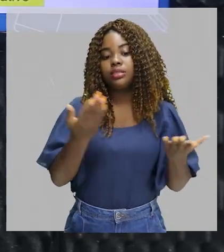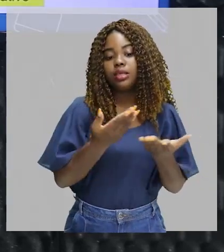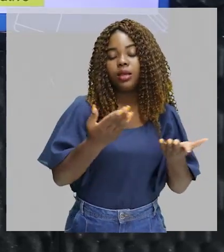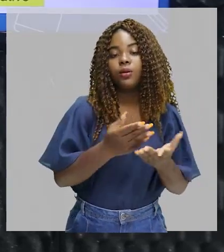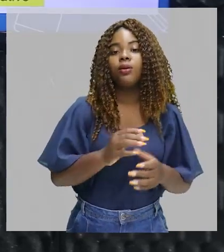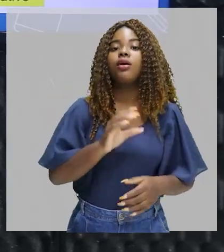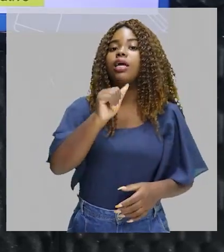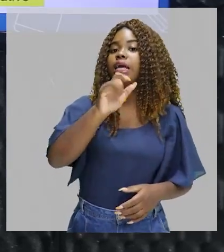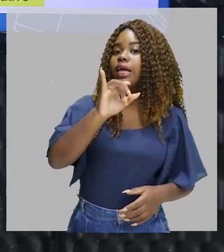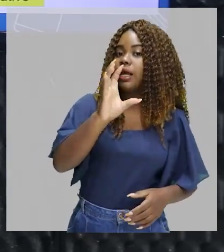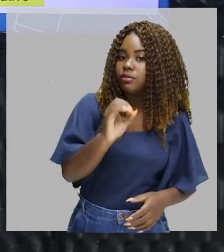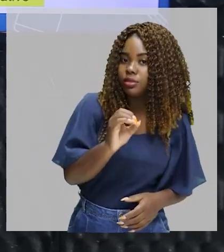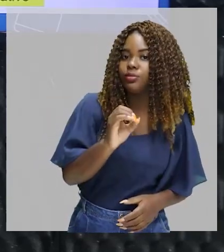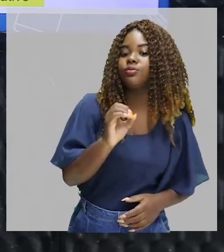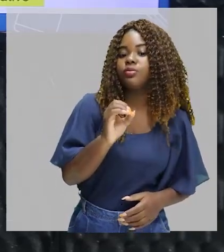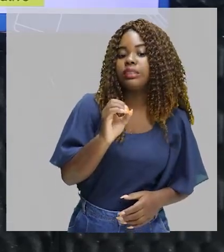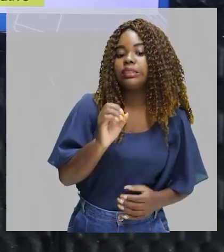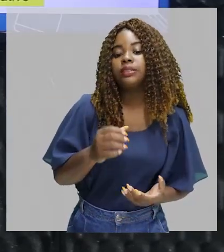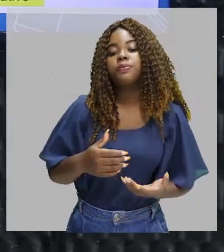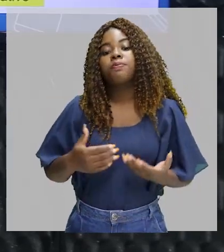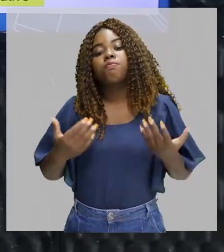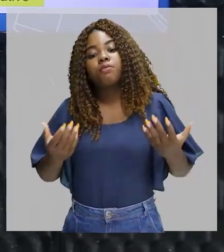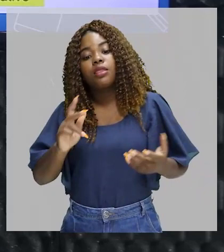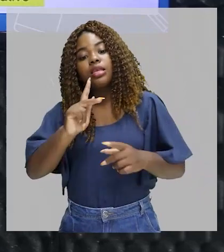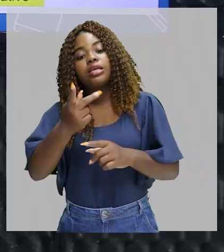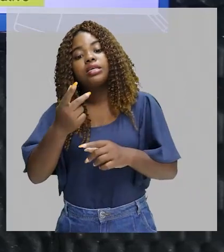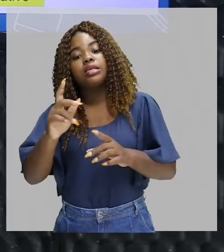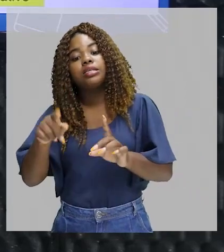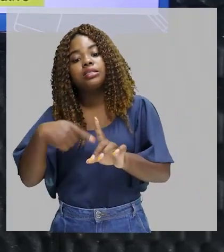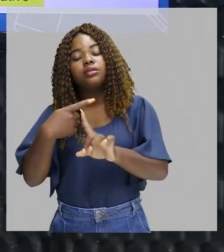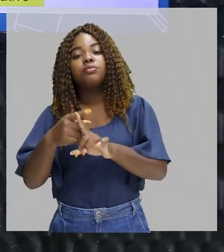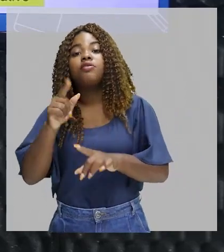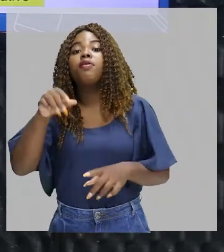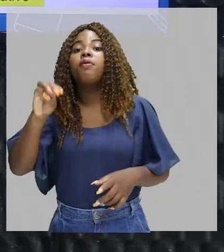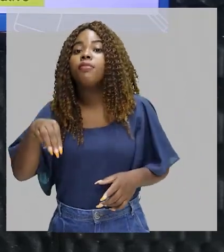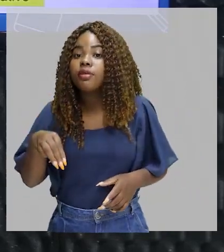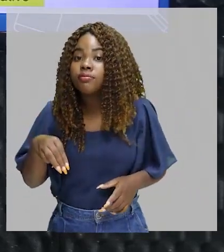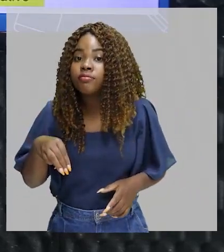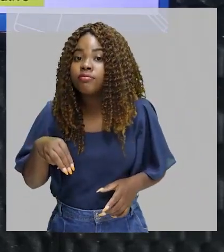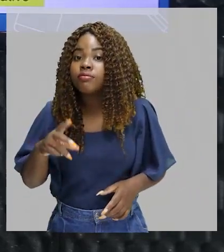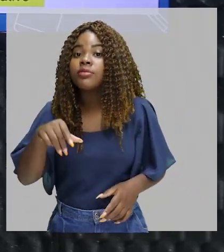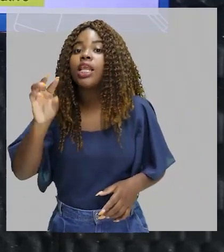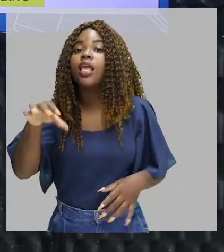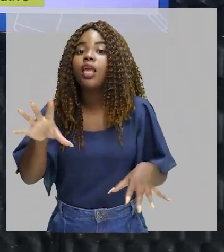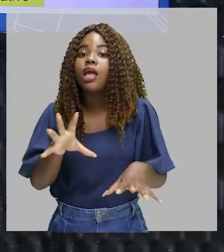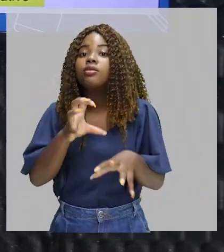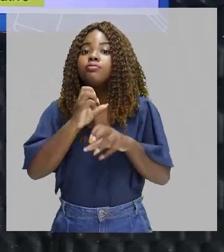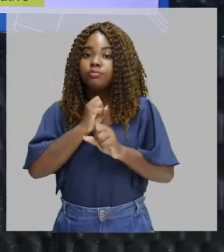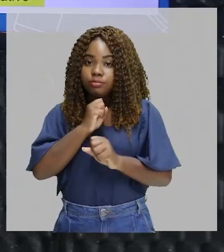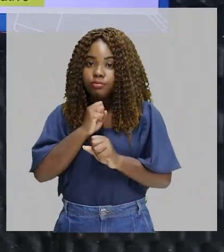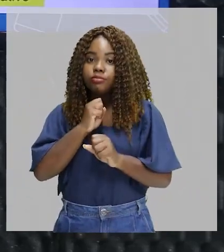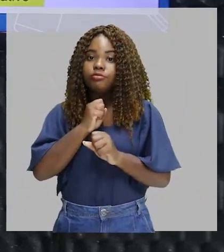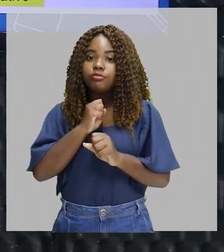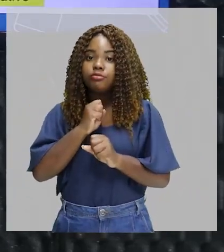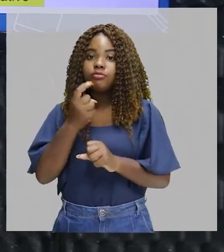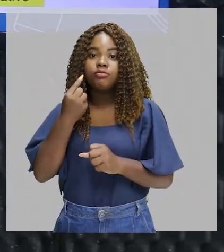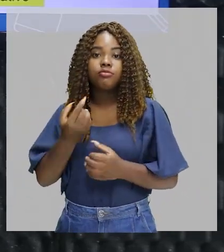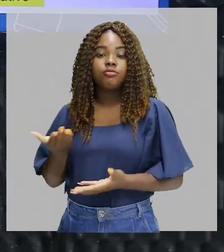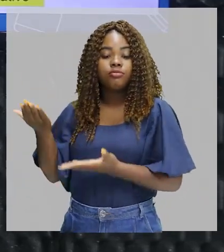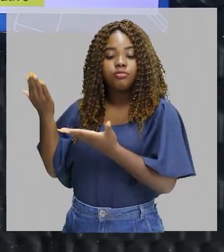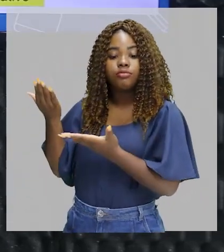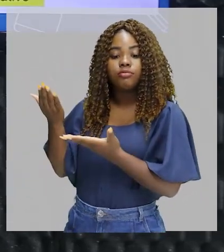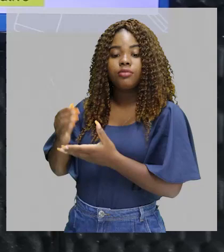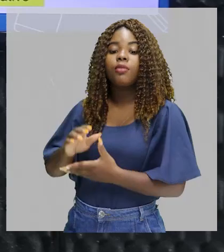ácido de Bronsted e Lowry. E esse H+ vai para quem? Quem vai receber esse H+?